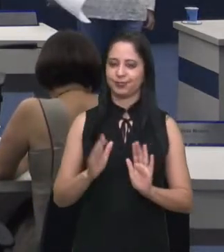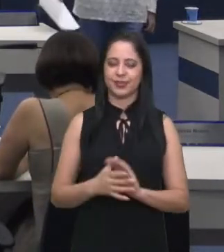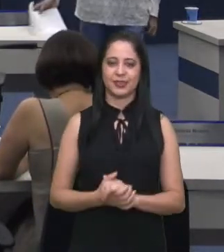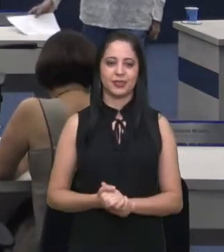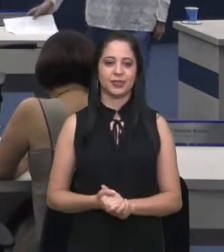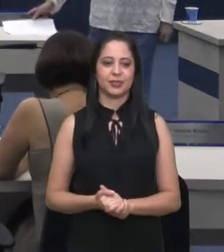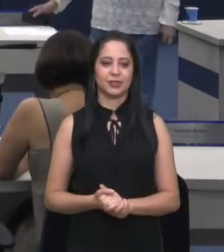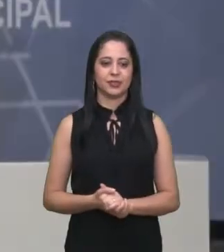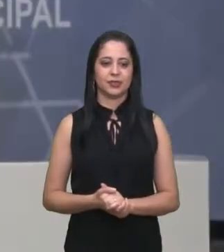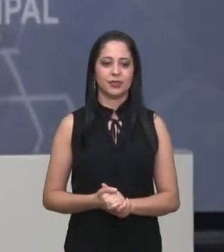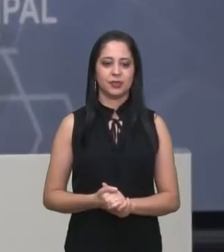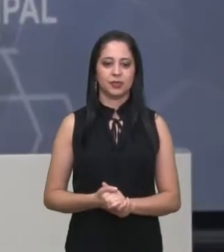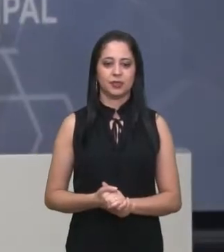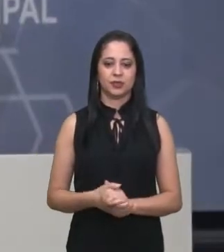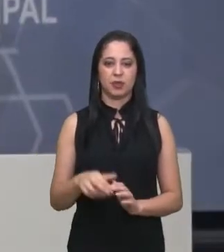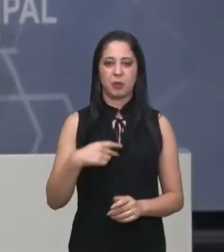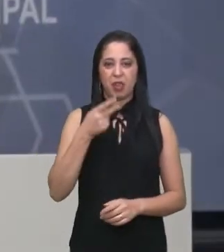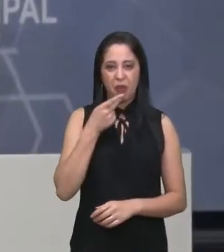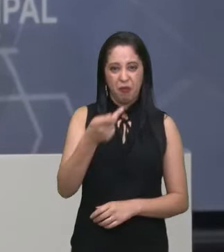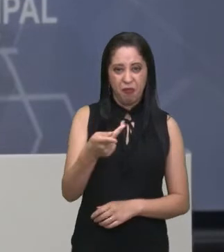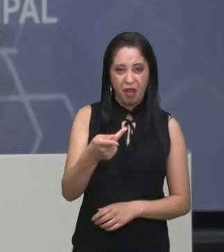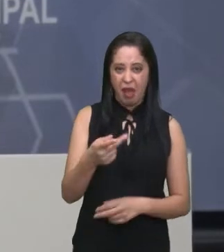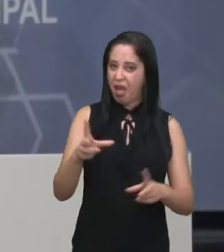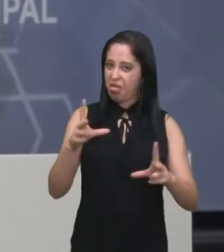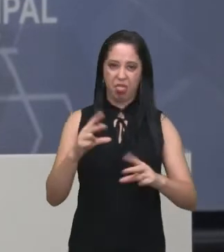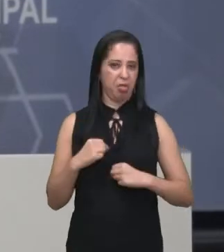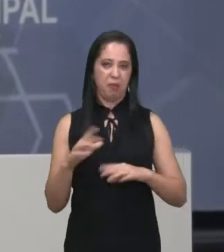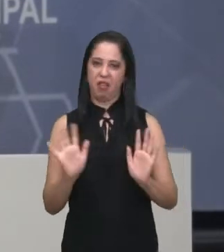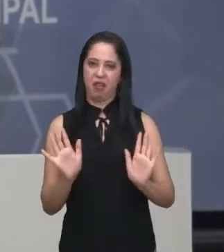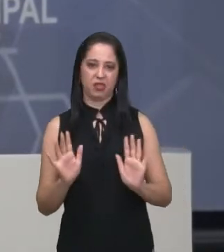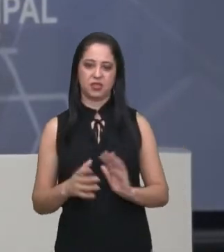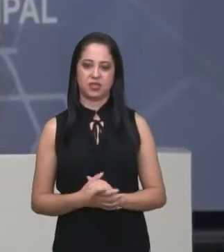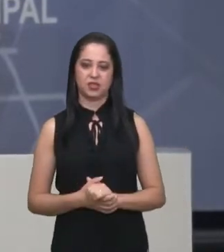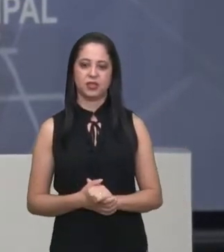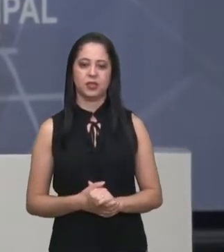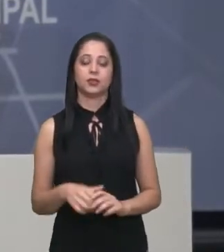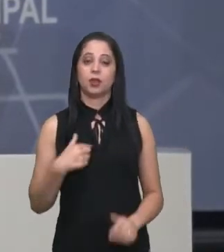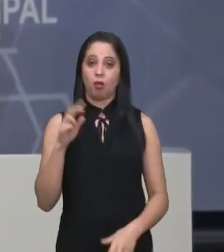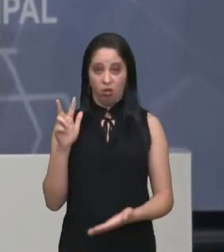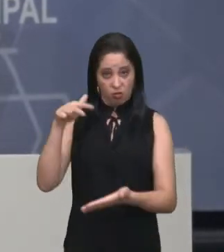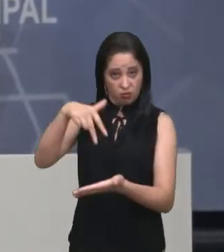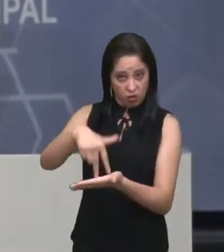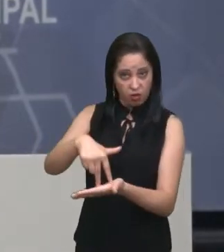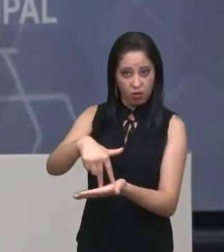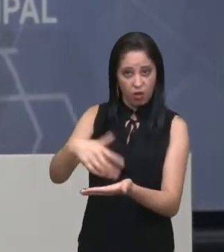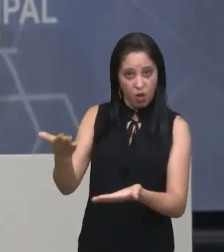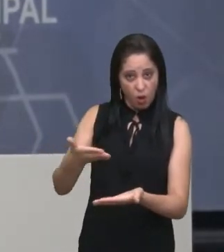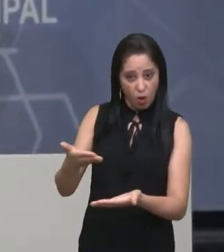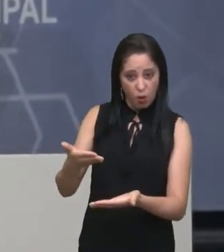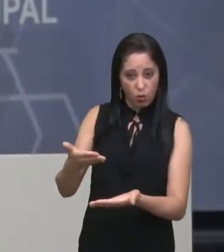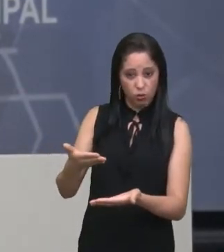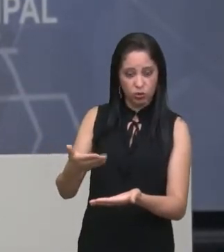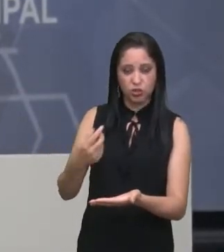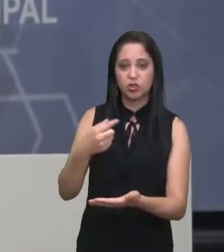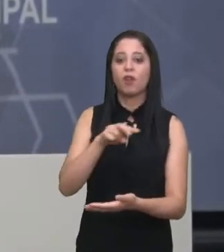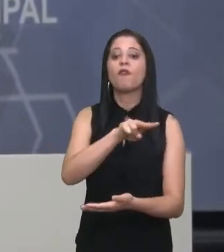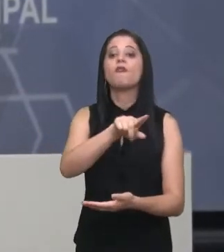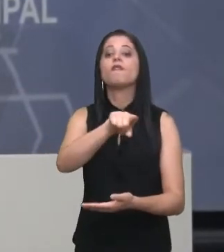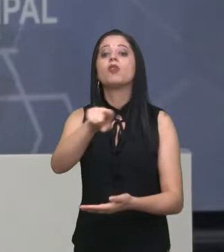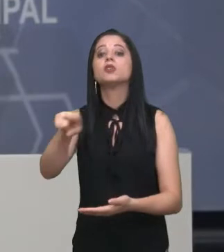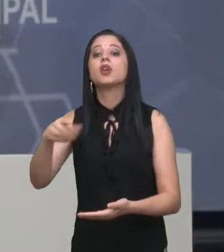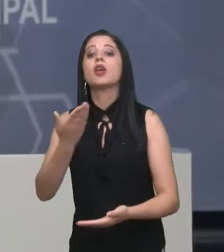Quem eu vou falar não merece 25 minutos. Bom, eu vim falar aqui hoje para os meus amigos vereadores,